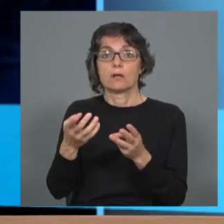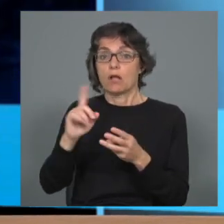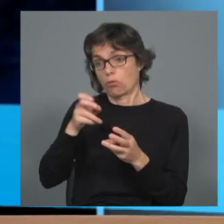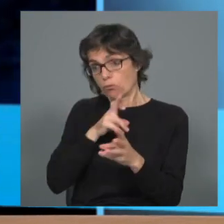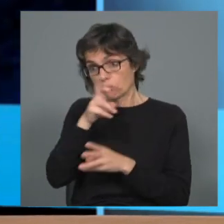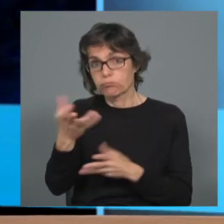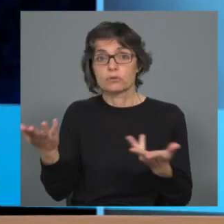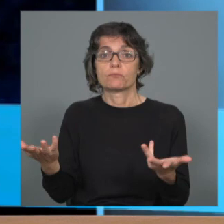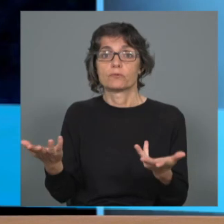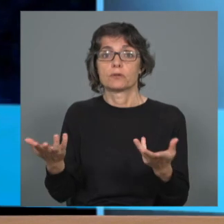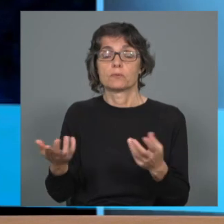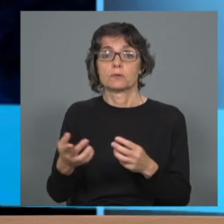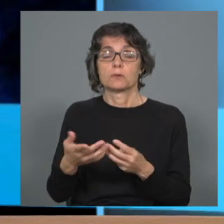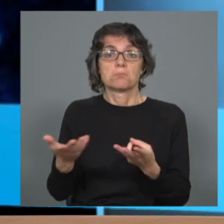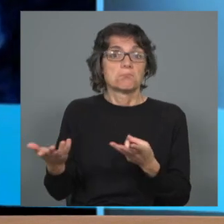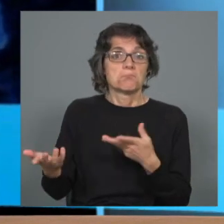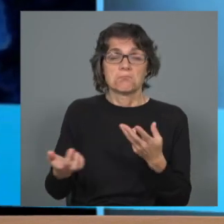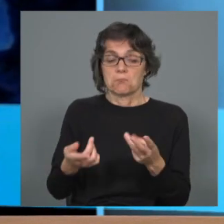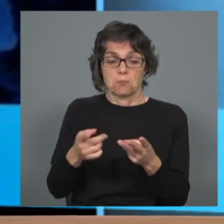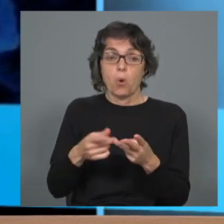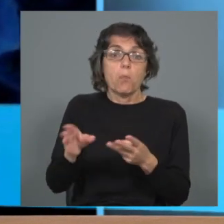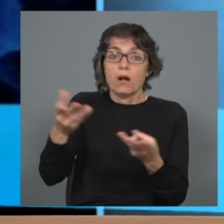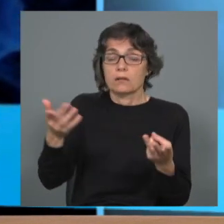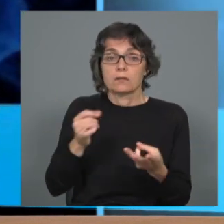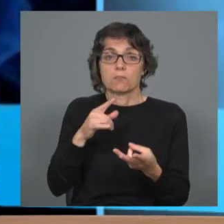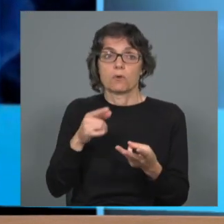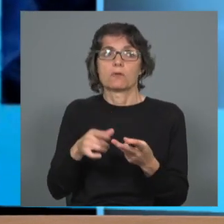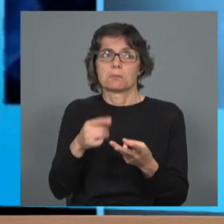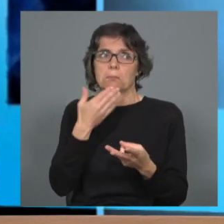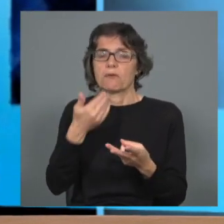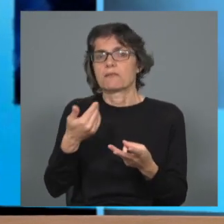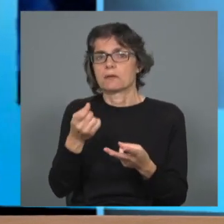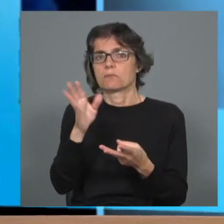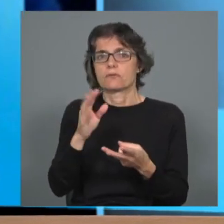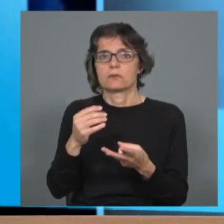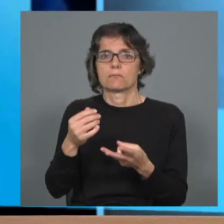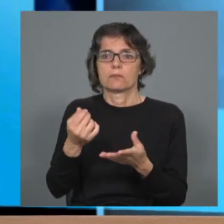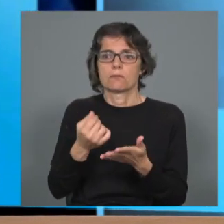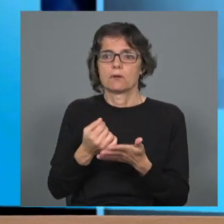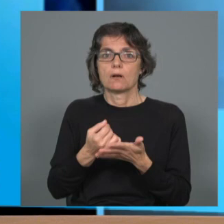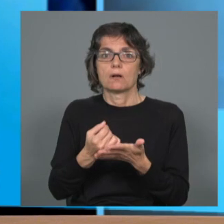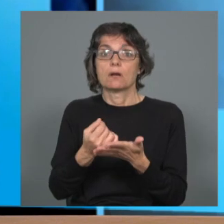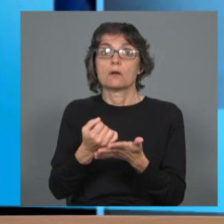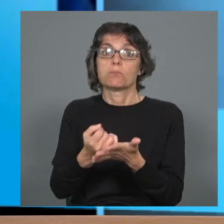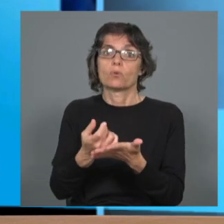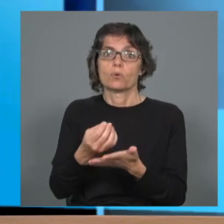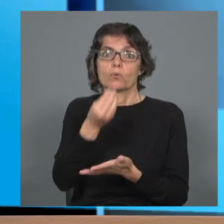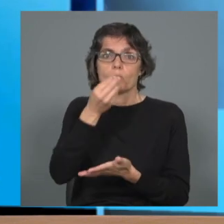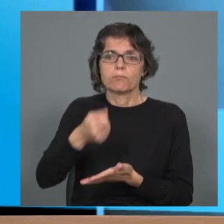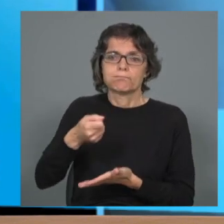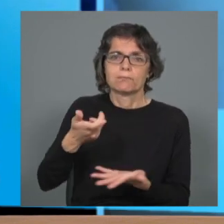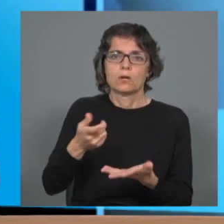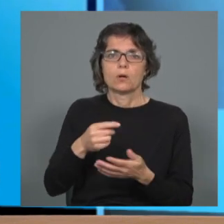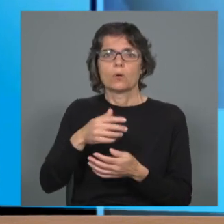de formação e informação à mãe. Pode ser mais que isso. Pode ser um apoio de géneros alimentares, um